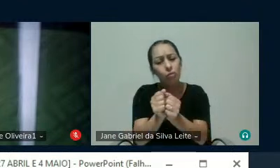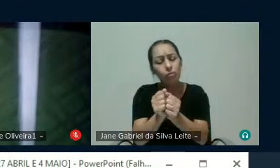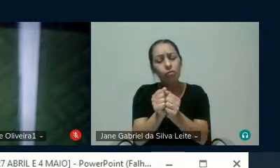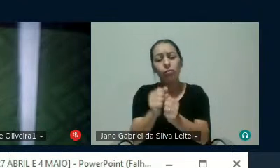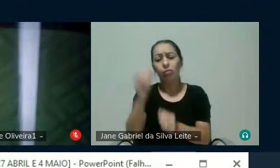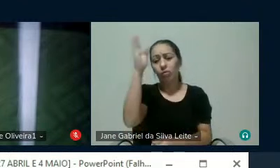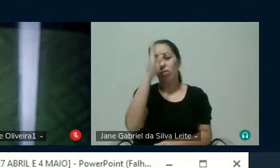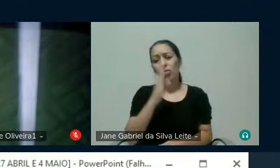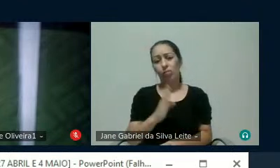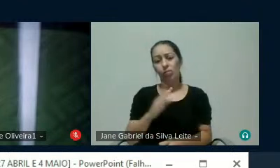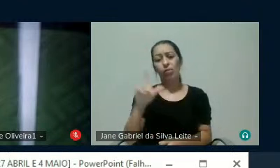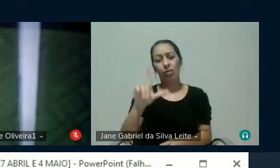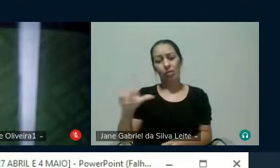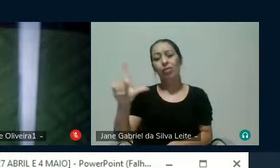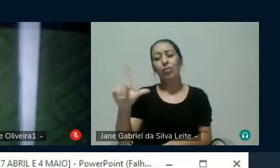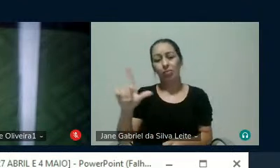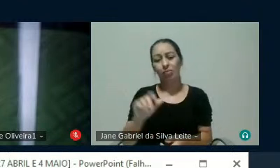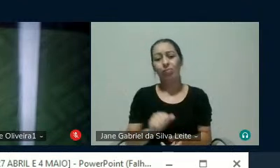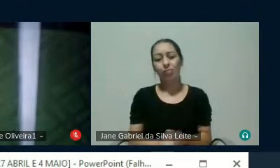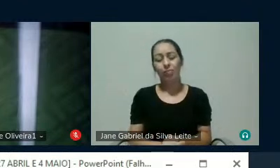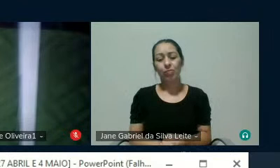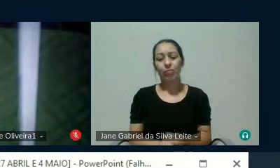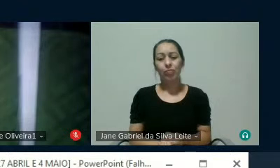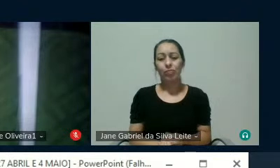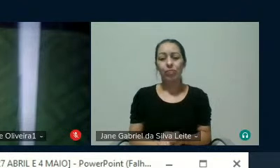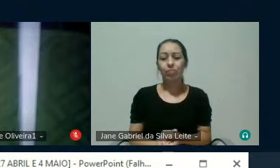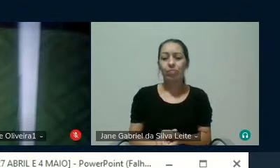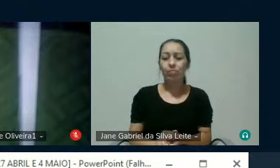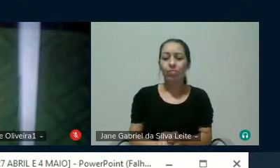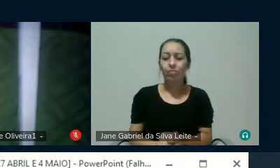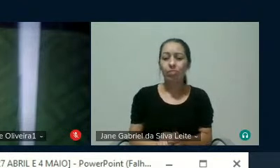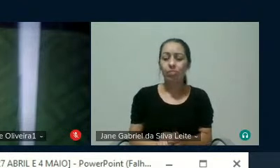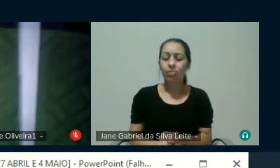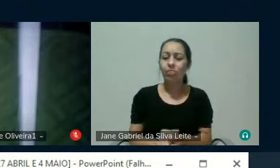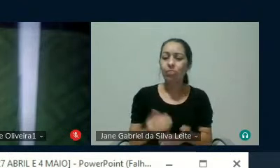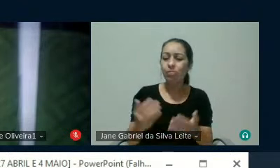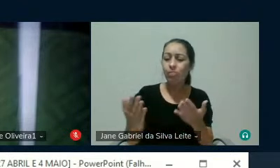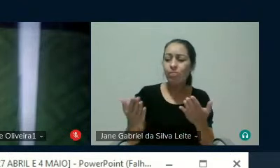assim, já vejo que tem um certo